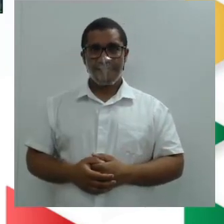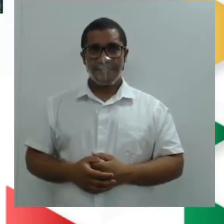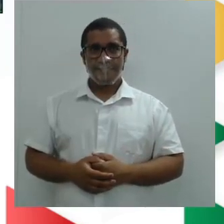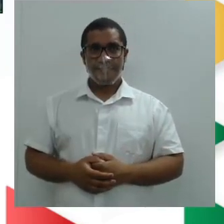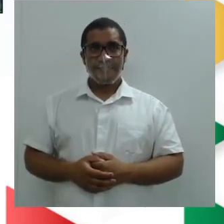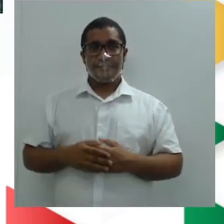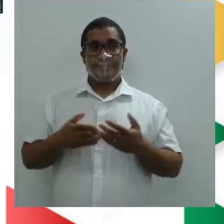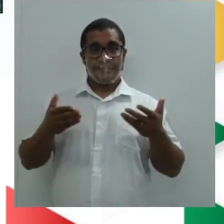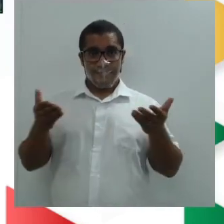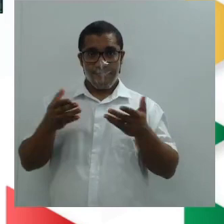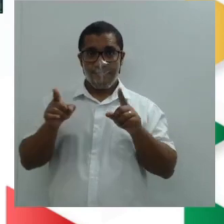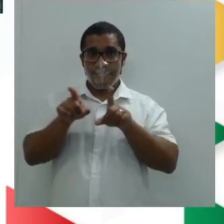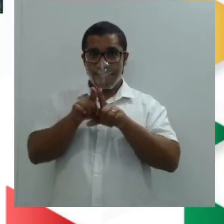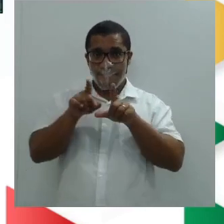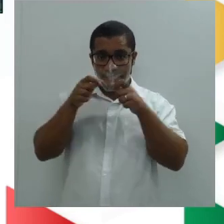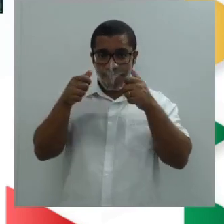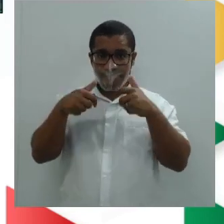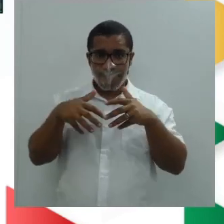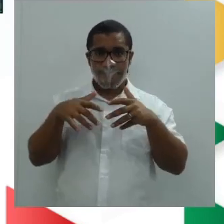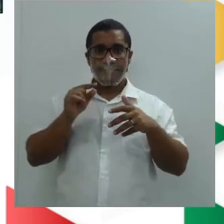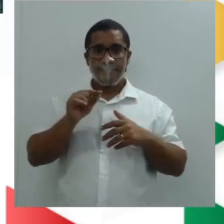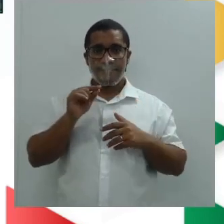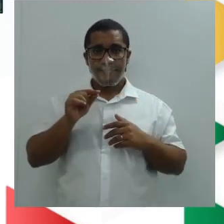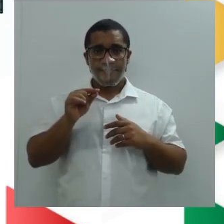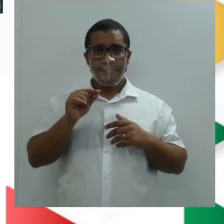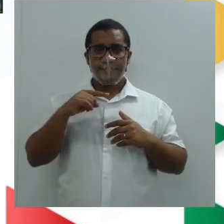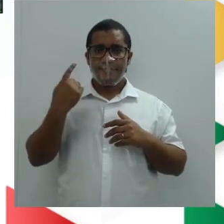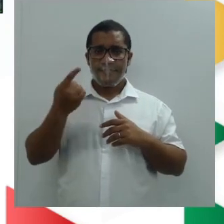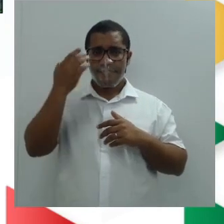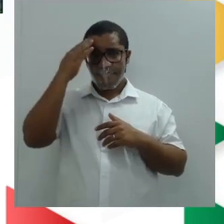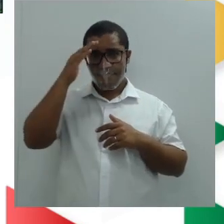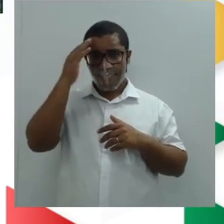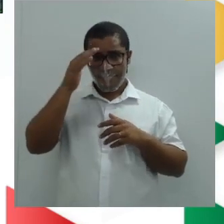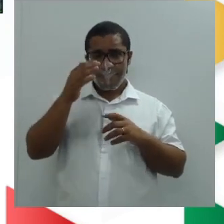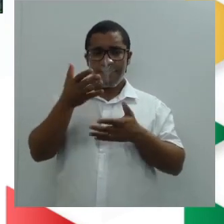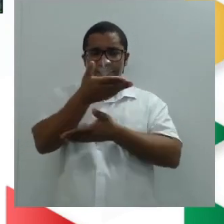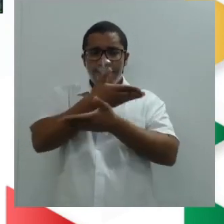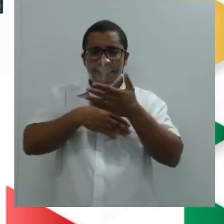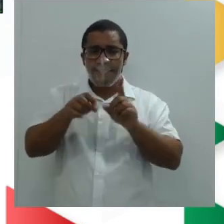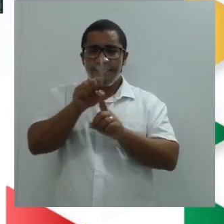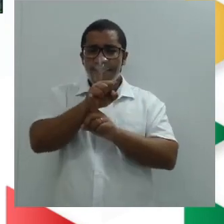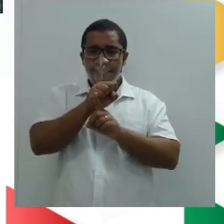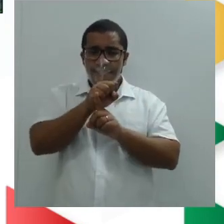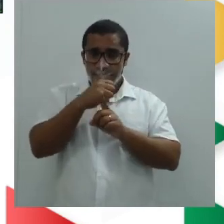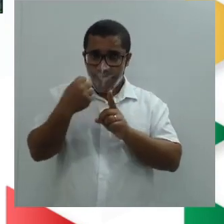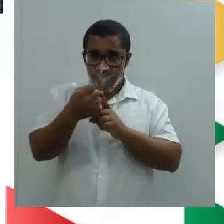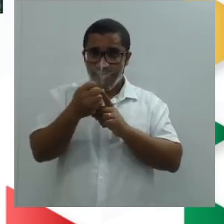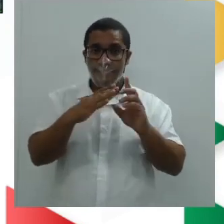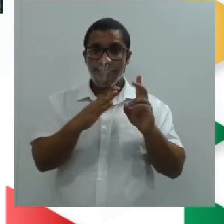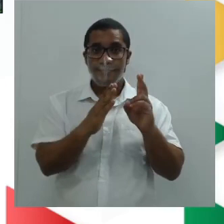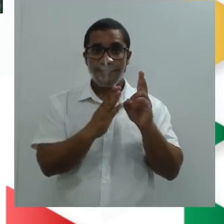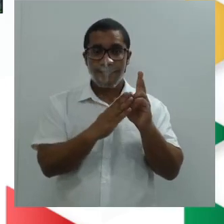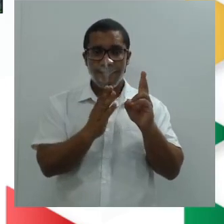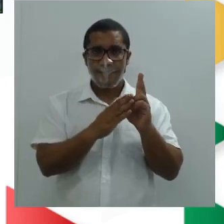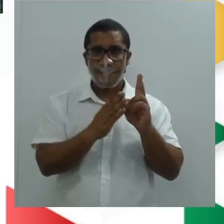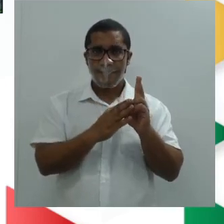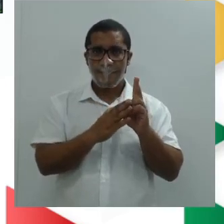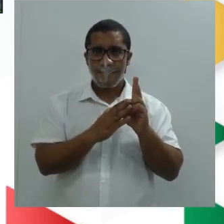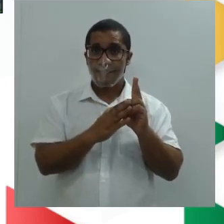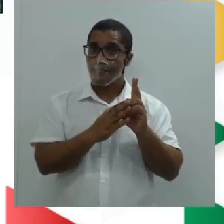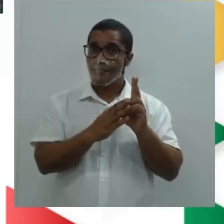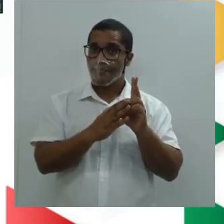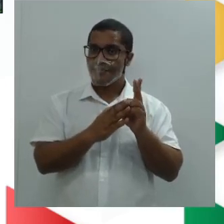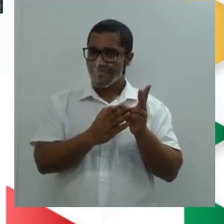lá. Aí a gente vai falar um pouquinho sobre as interações sociais em aldeia indígena. Olha o índio